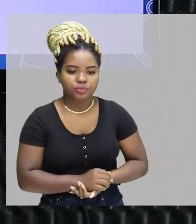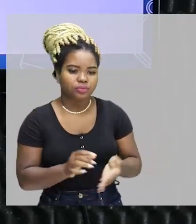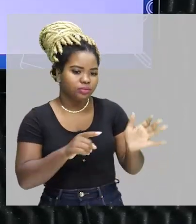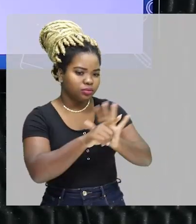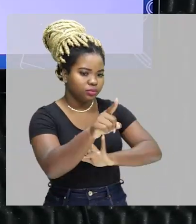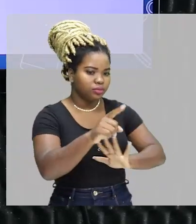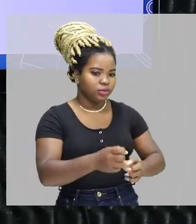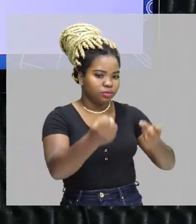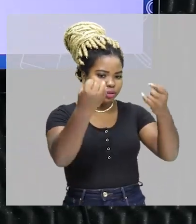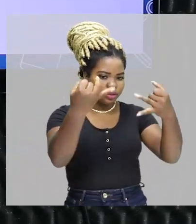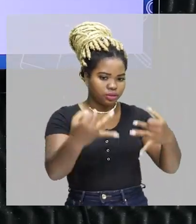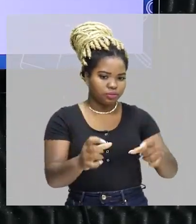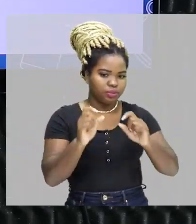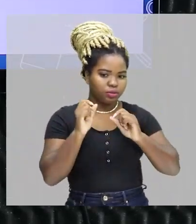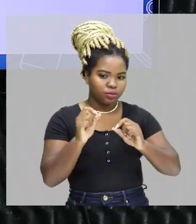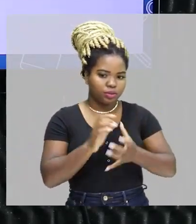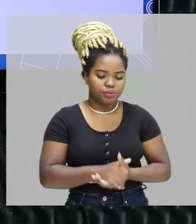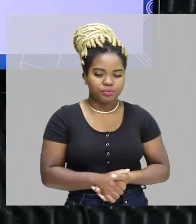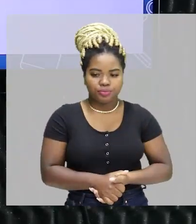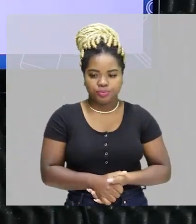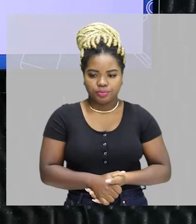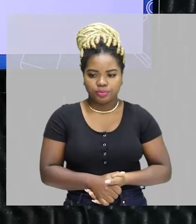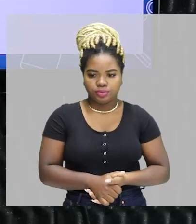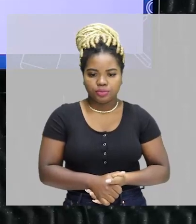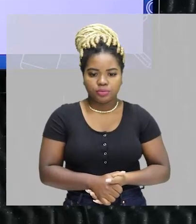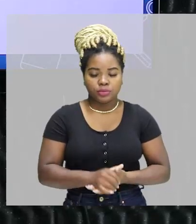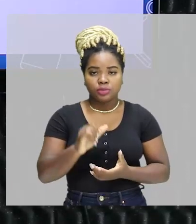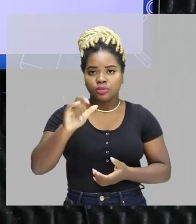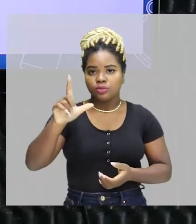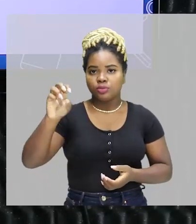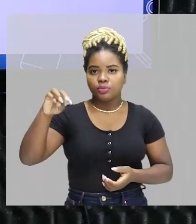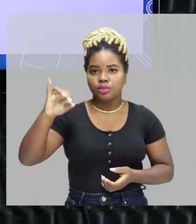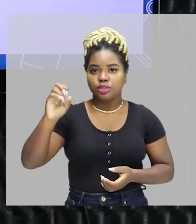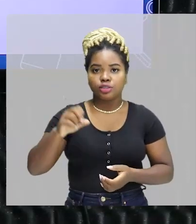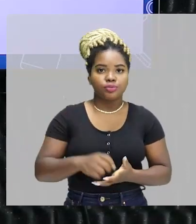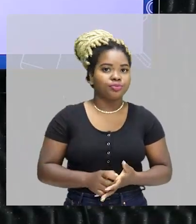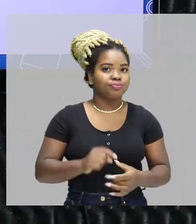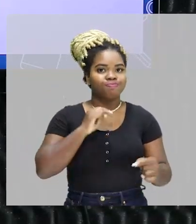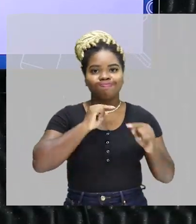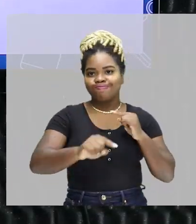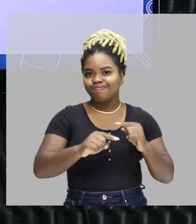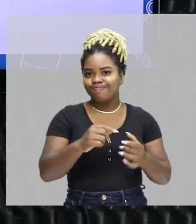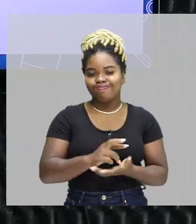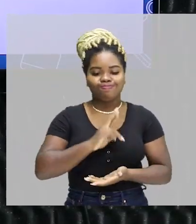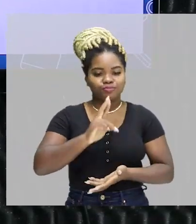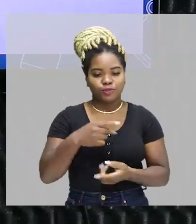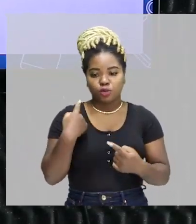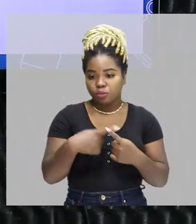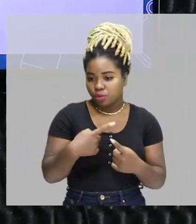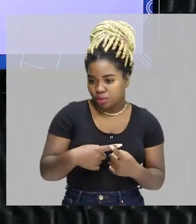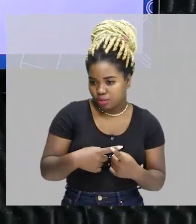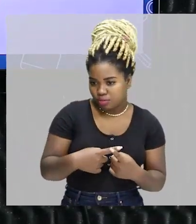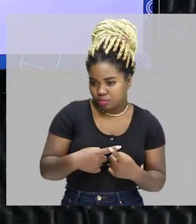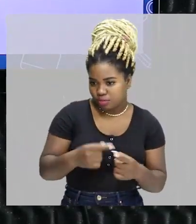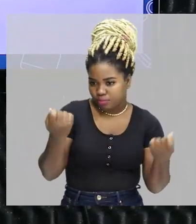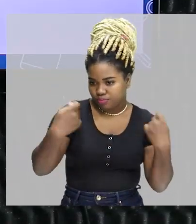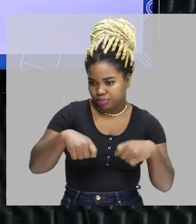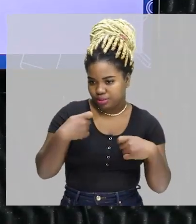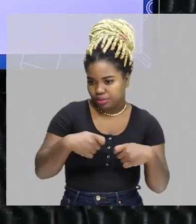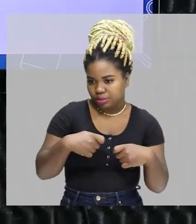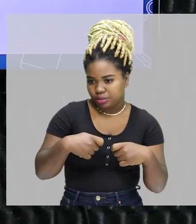que vai fazer você identificar que o iluminismo não é a resposta. Por quê? Porque tem que estar perto da